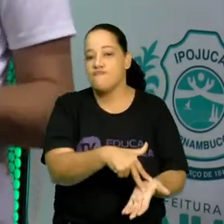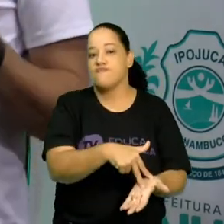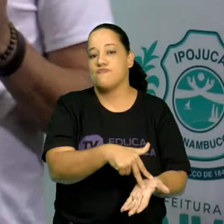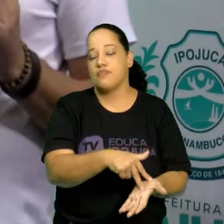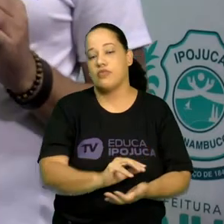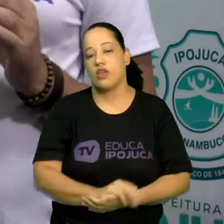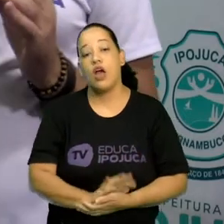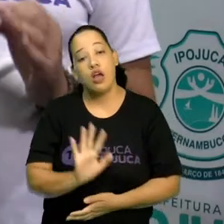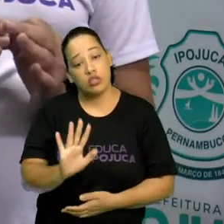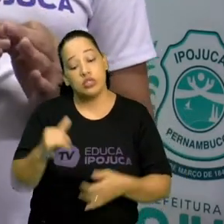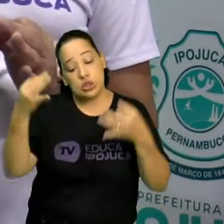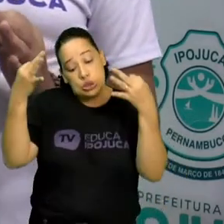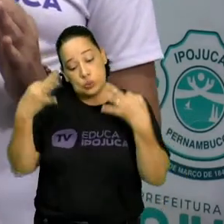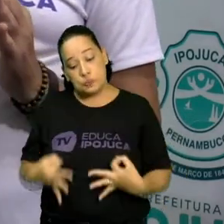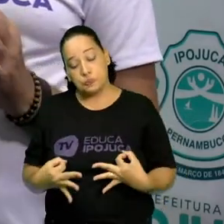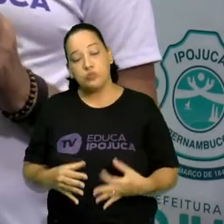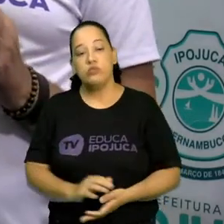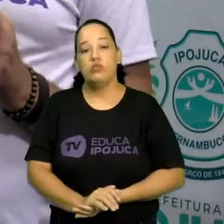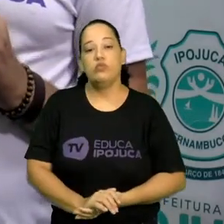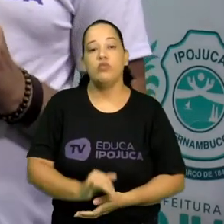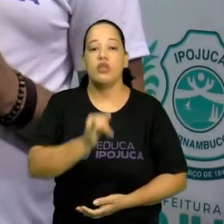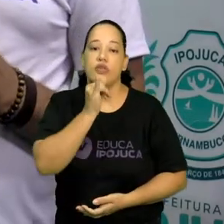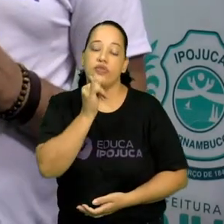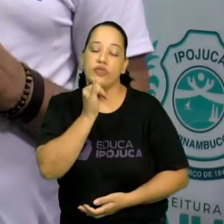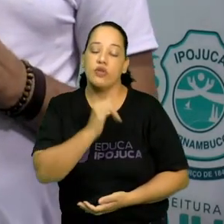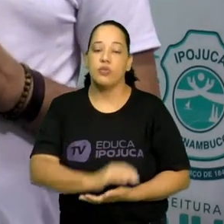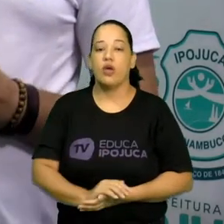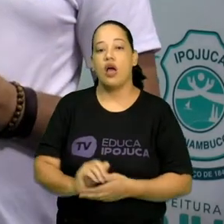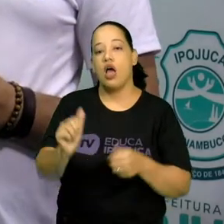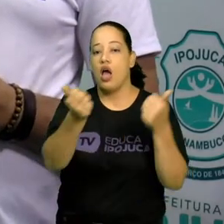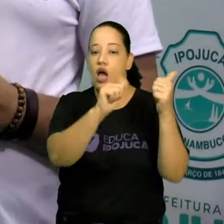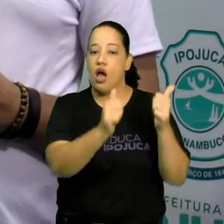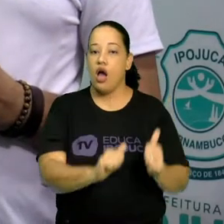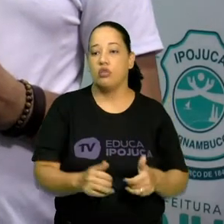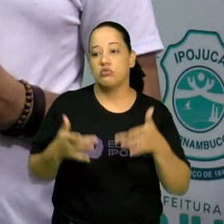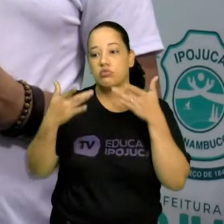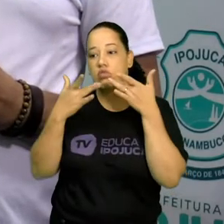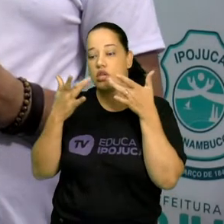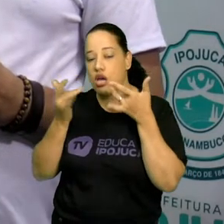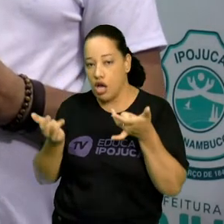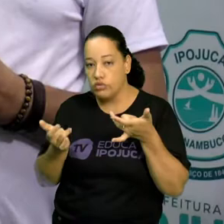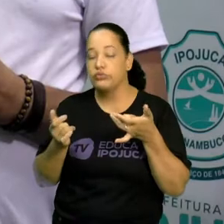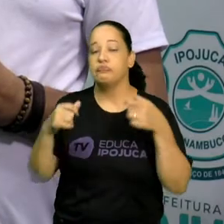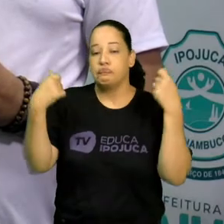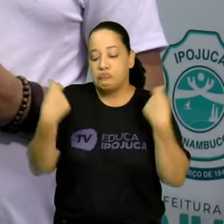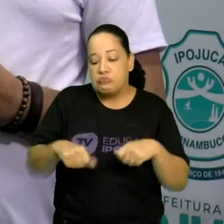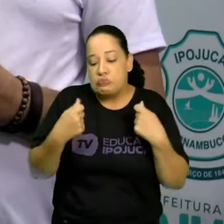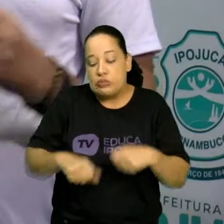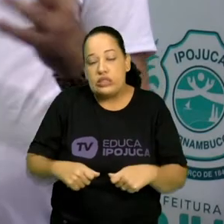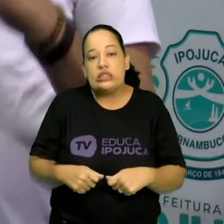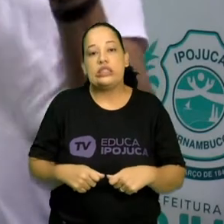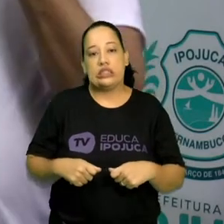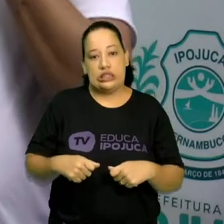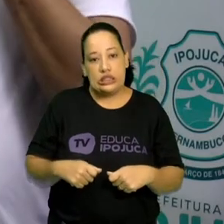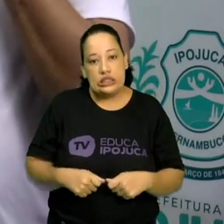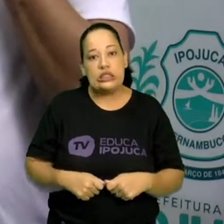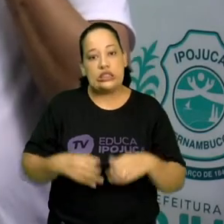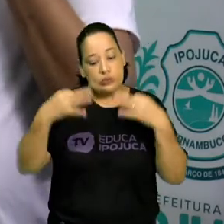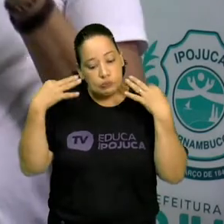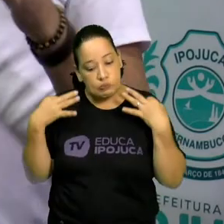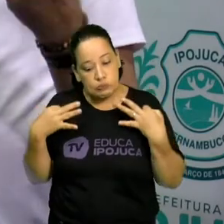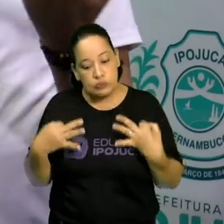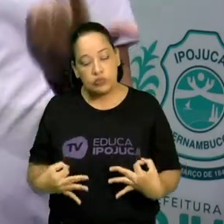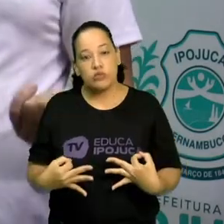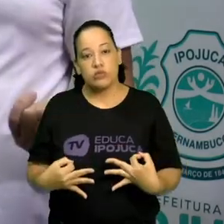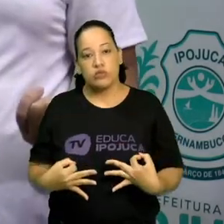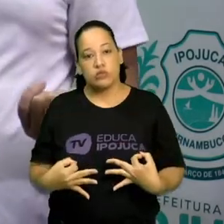Disciplina, a arte de uma forma geral, mas o teatro, ele exige uma disciplina que é muito parecida com a